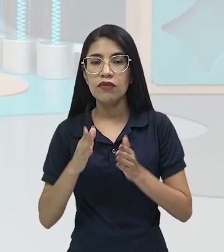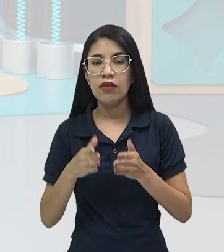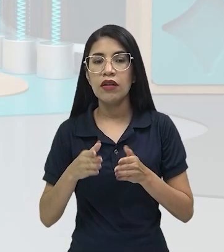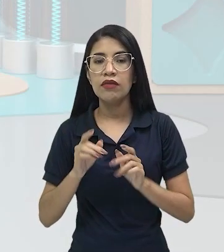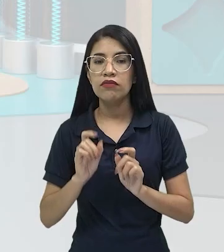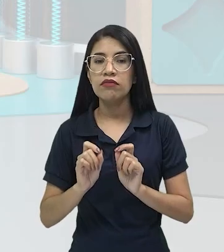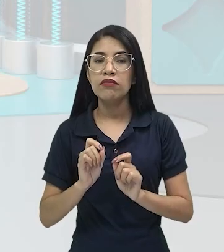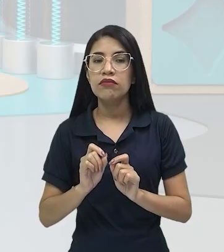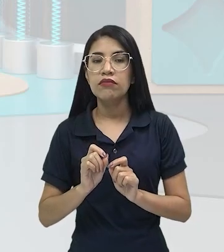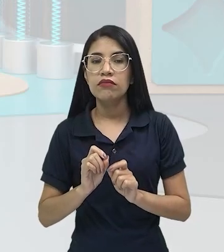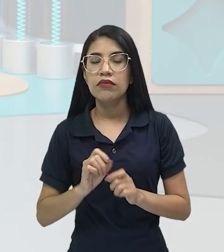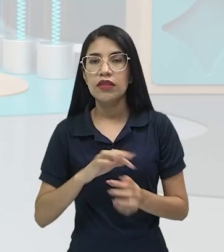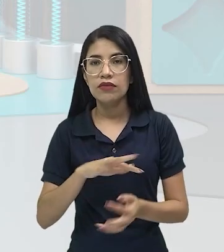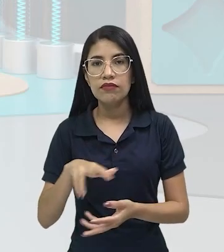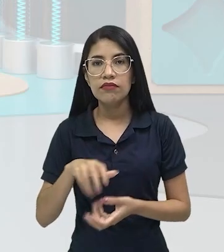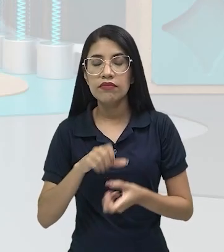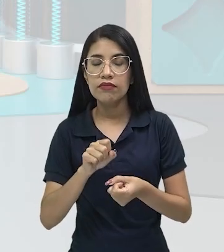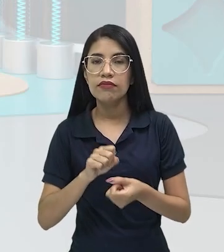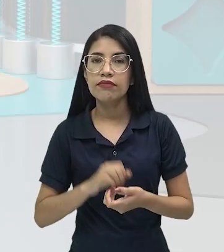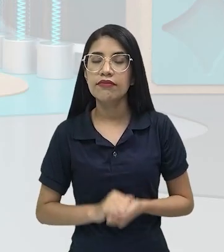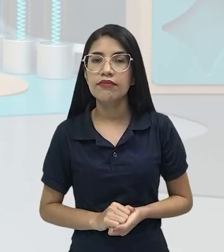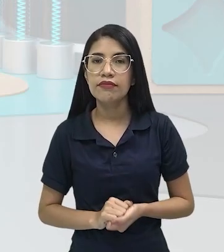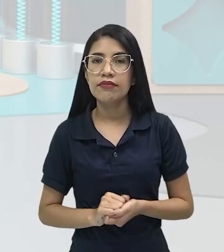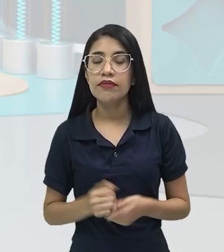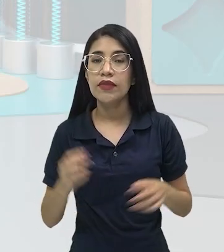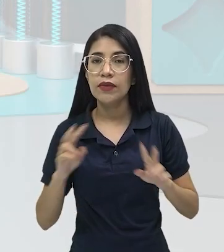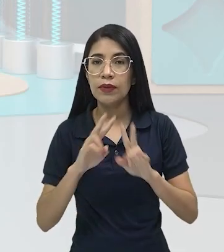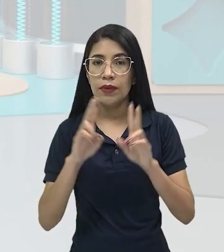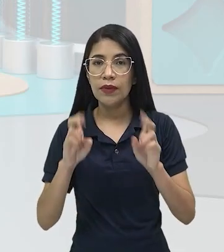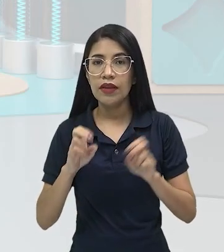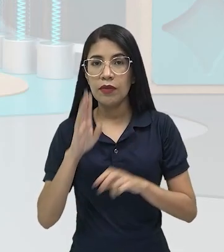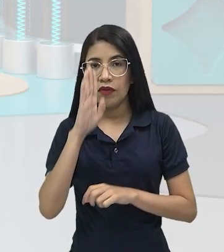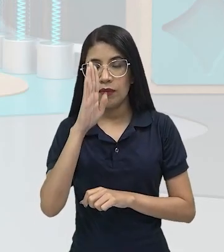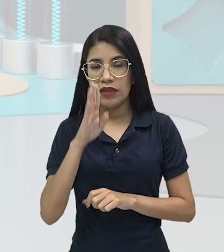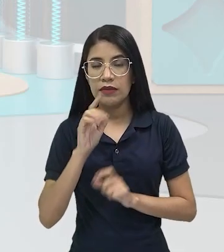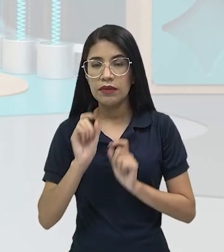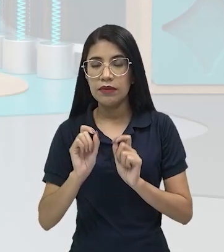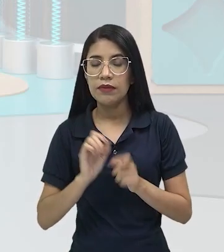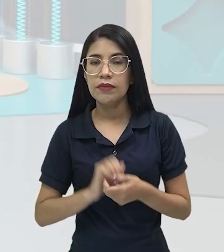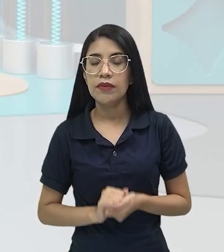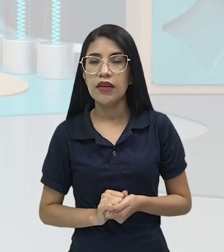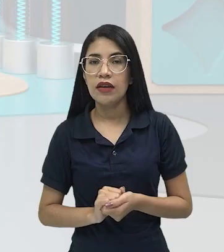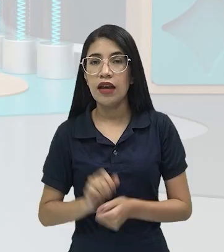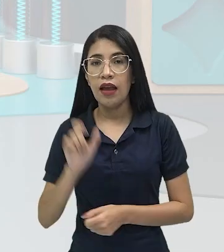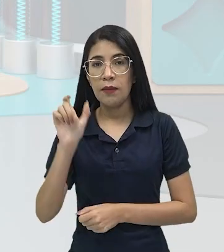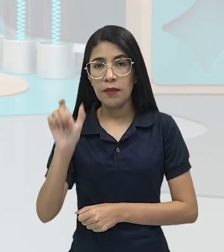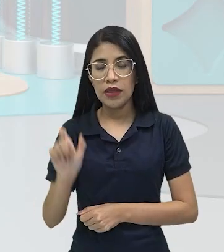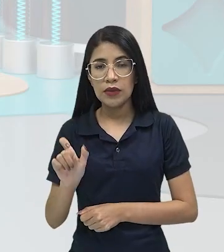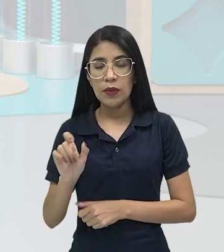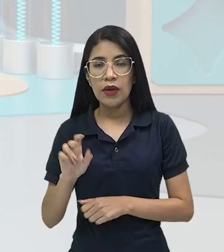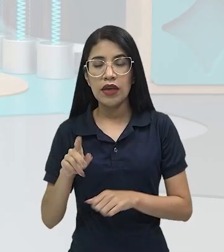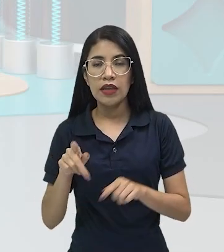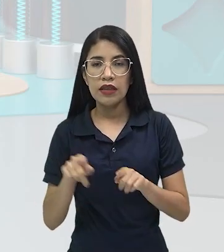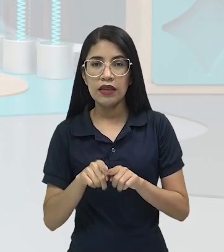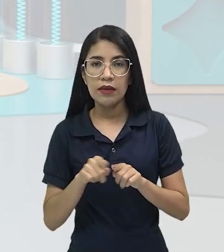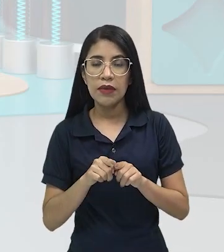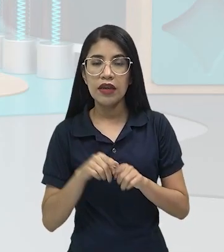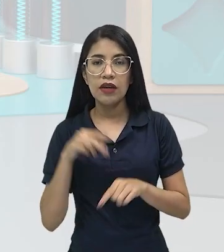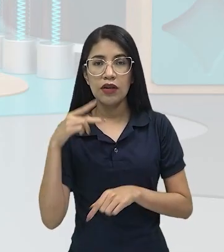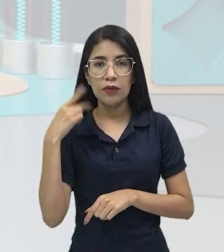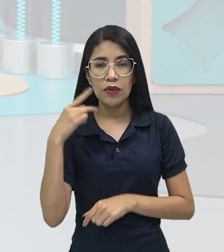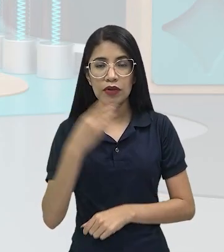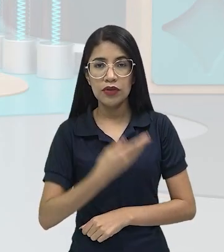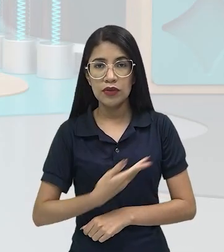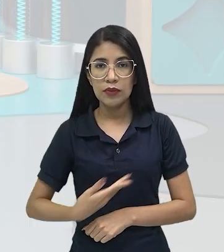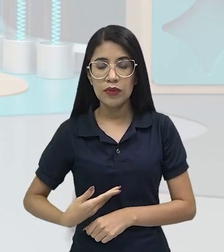atividades. Falando um pouquinho sobre o tema, a gente tem o foco principalmente no indivíduo e depois também nas políticas